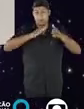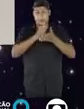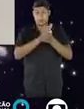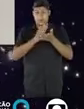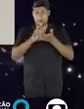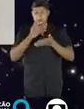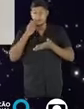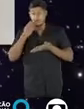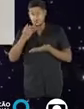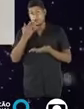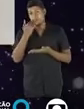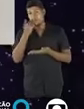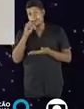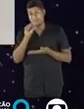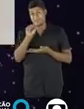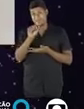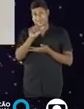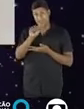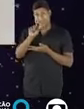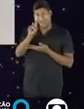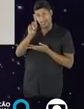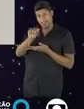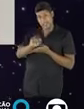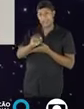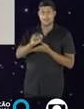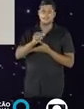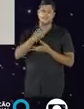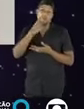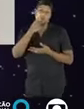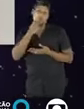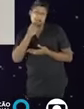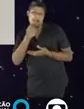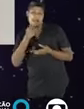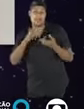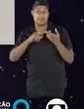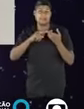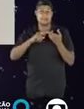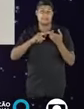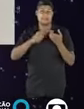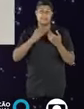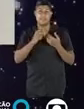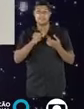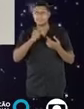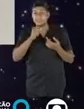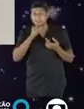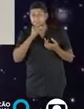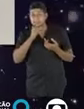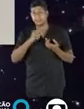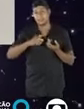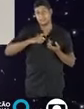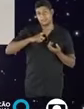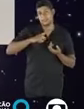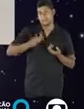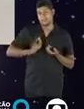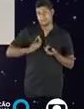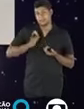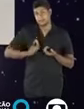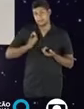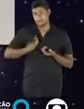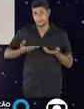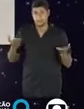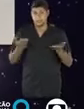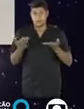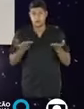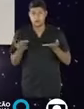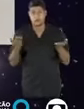comer salada com alface, tomate, pimentão, cenoura. E, por exemplo, nessa época agora